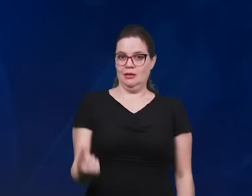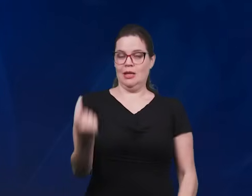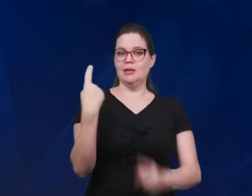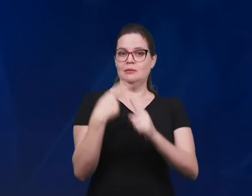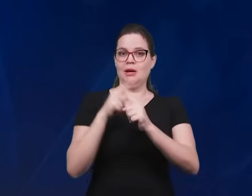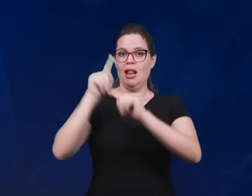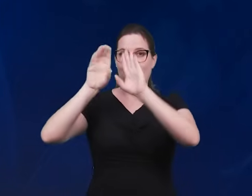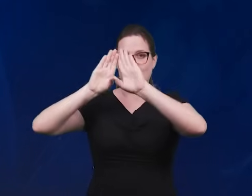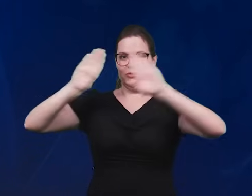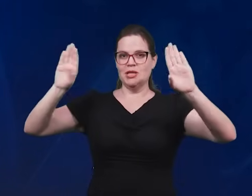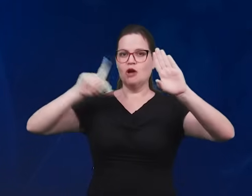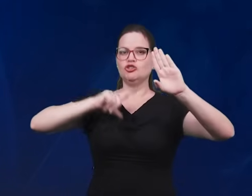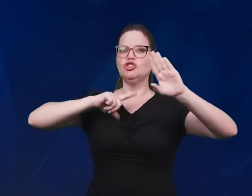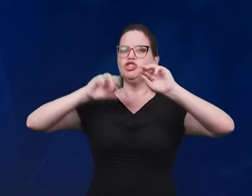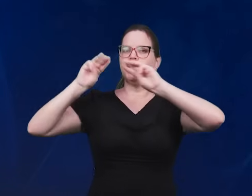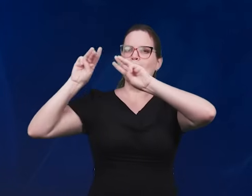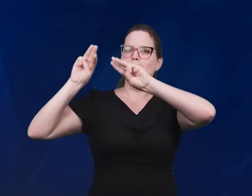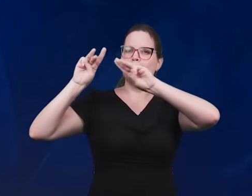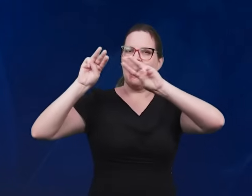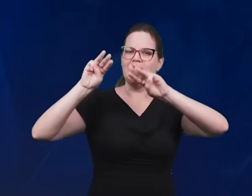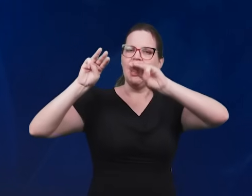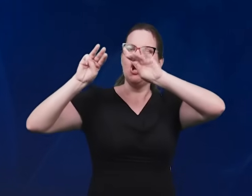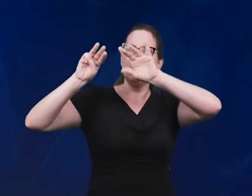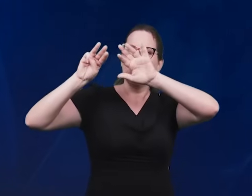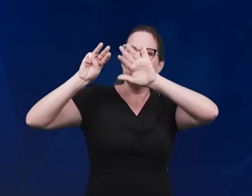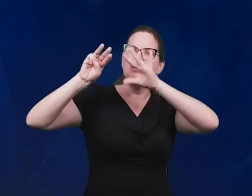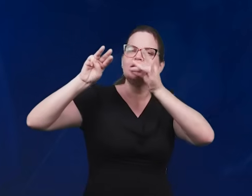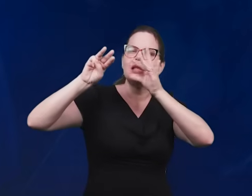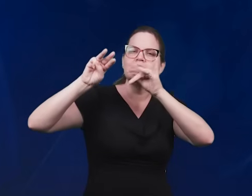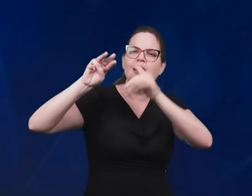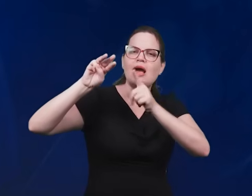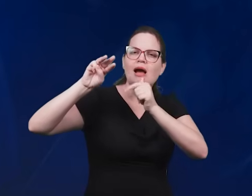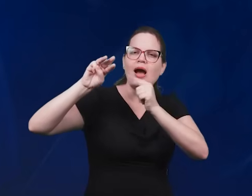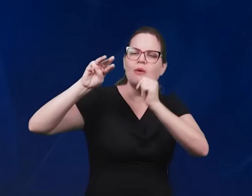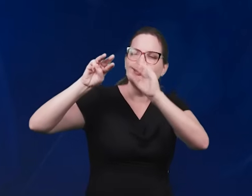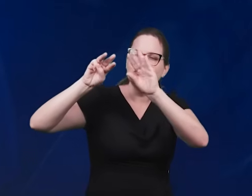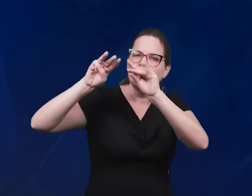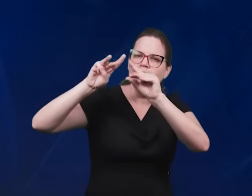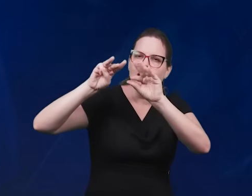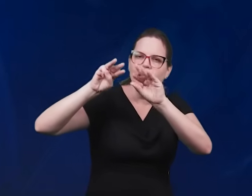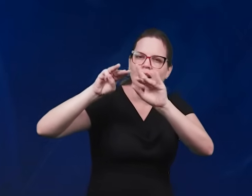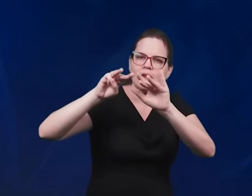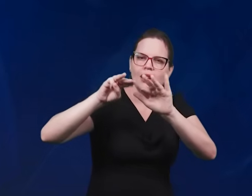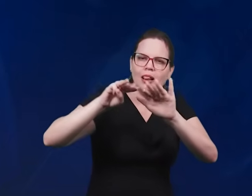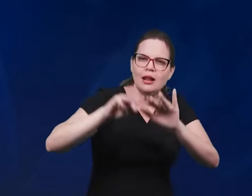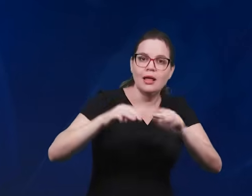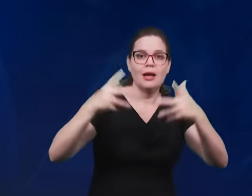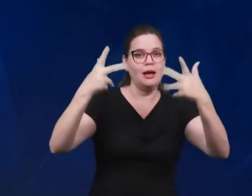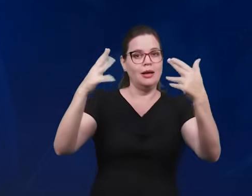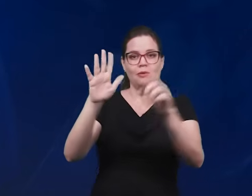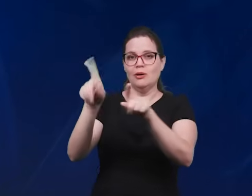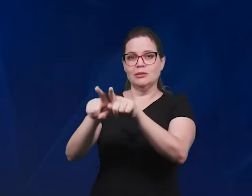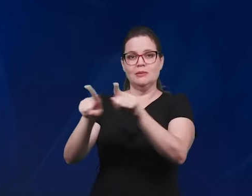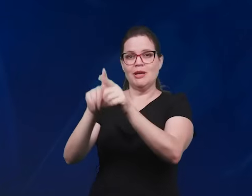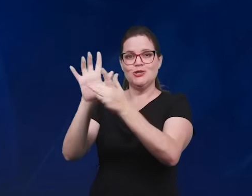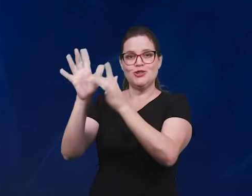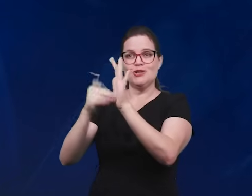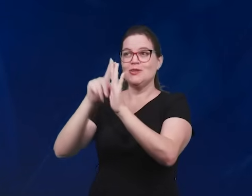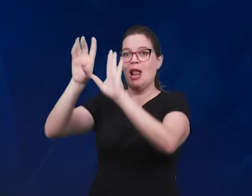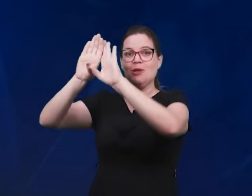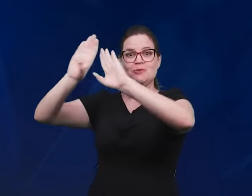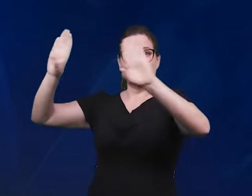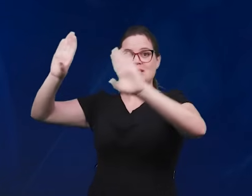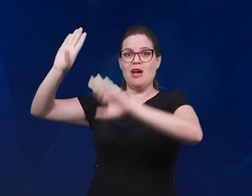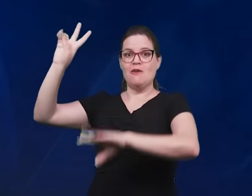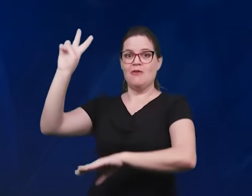vinha do céu junto com o orvalho da noite, também o Senhor Jesus veio do céu, da presença do Pai, para